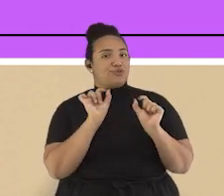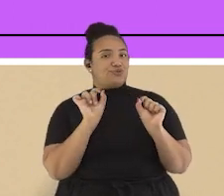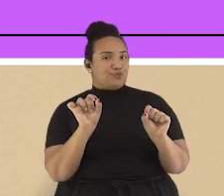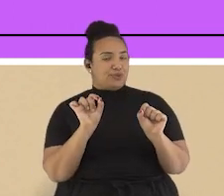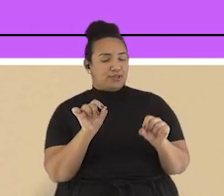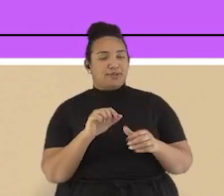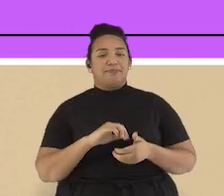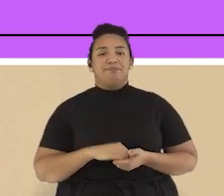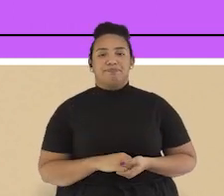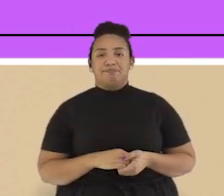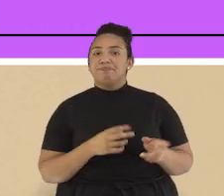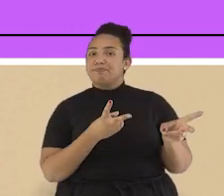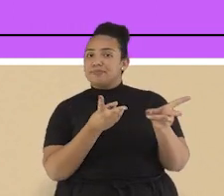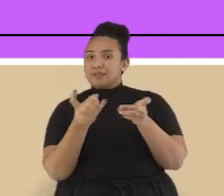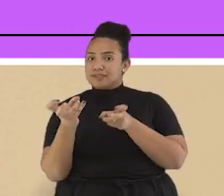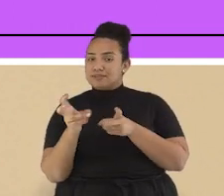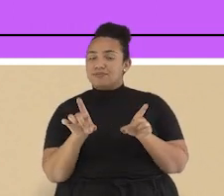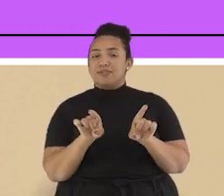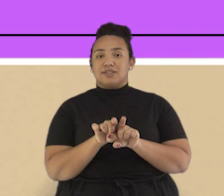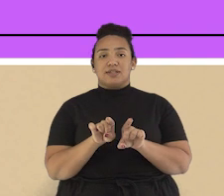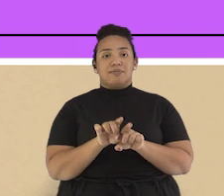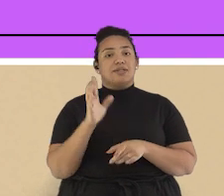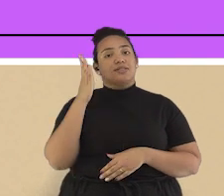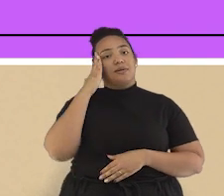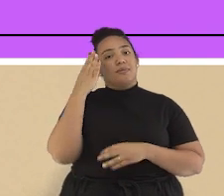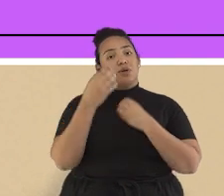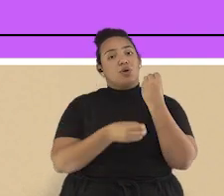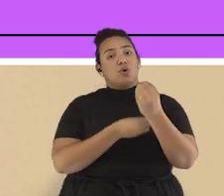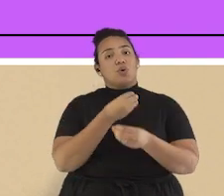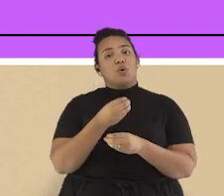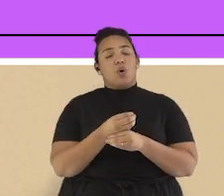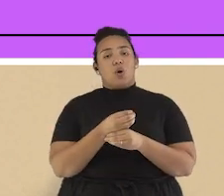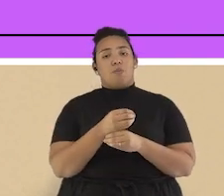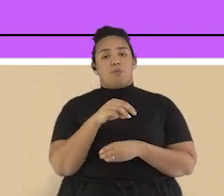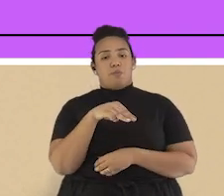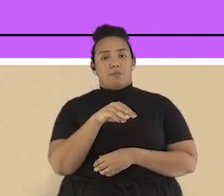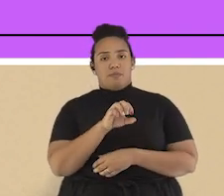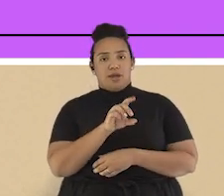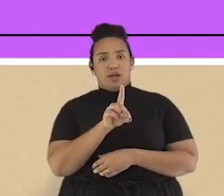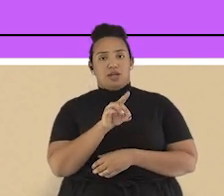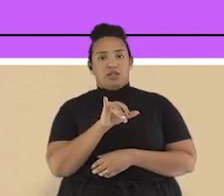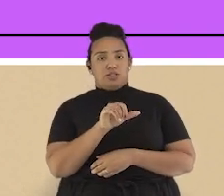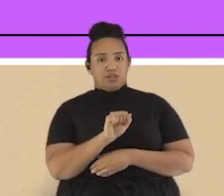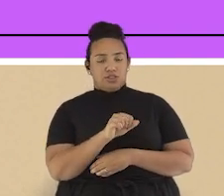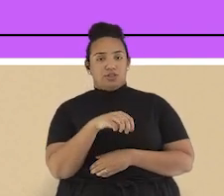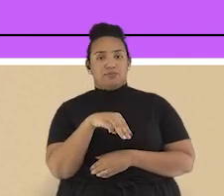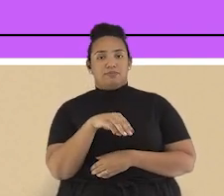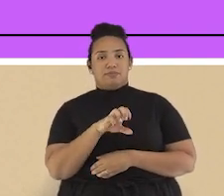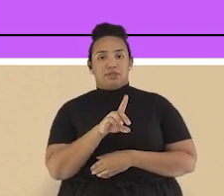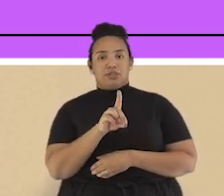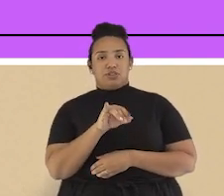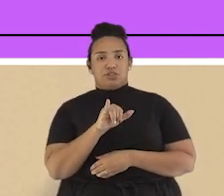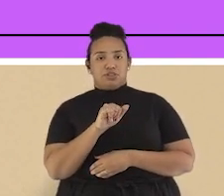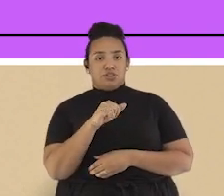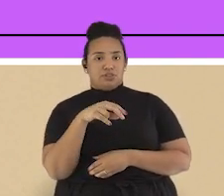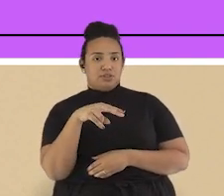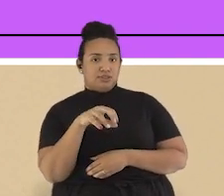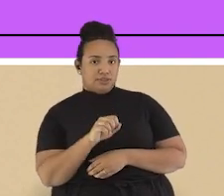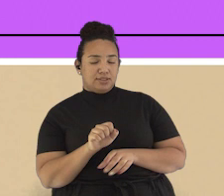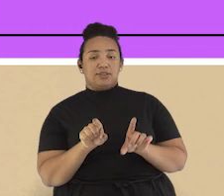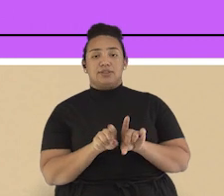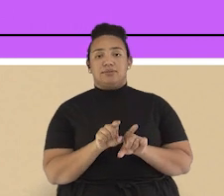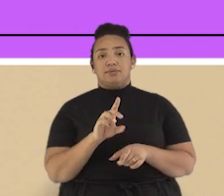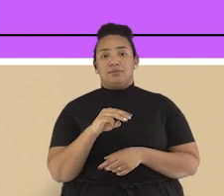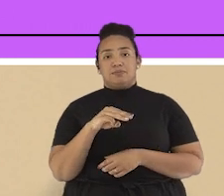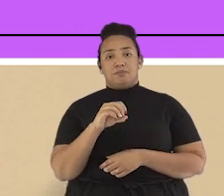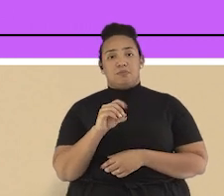e determinar medidas de tendência central, média, mediana e moda de um conjunto de dados. E antes